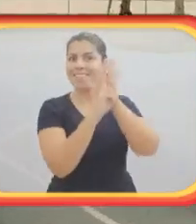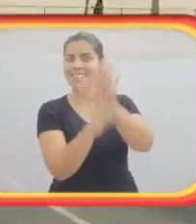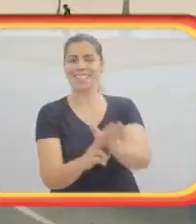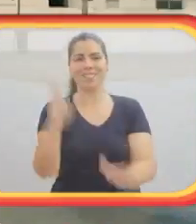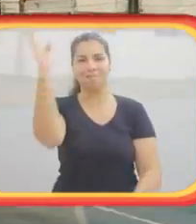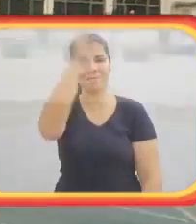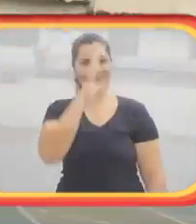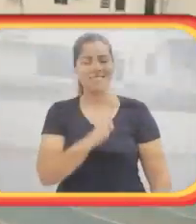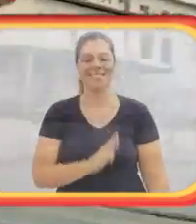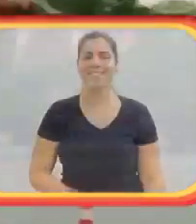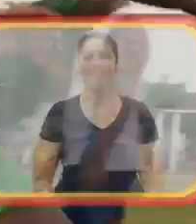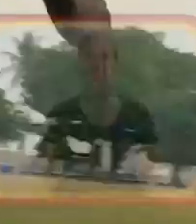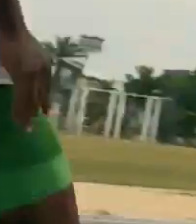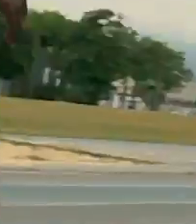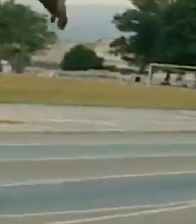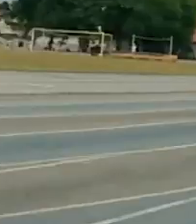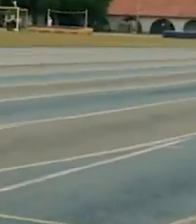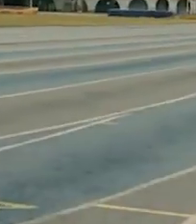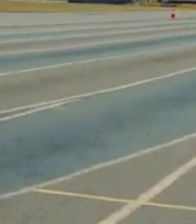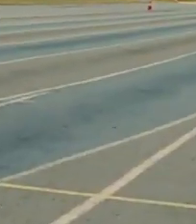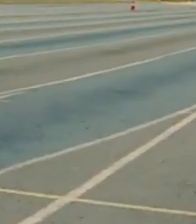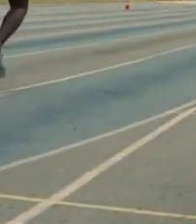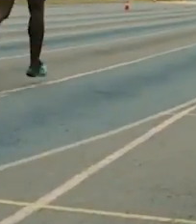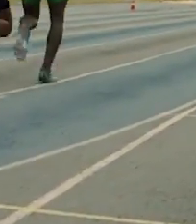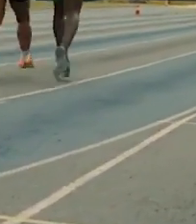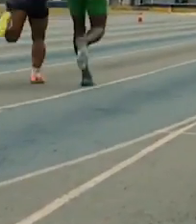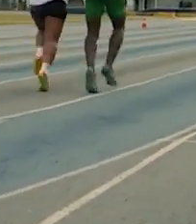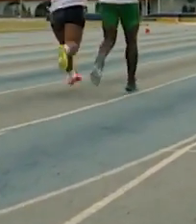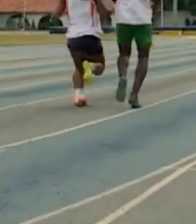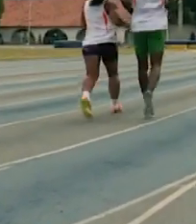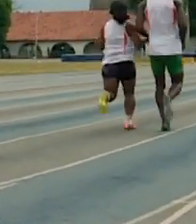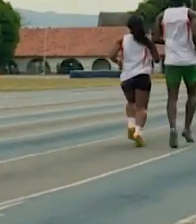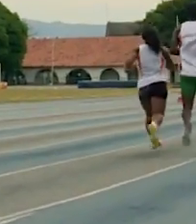bem o Brasil. Viviane corre na raia ao lado do guia. Eles estão unidos por uma corda nas mãos.